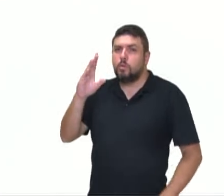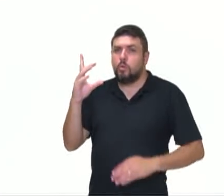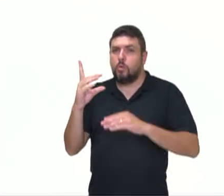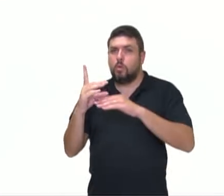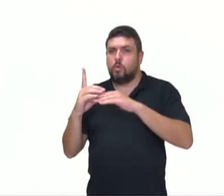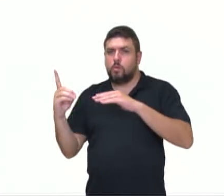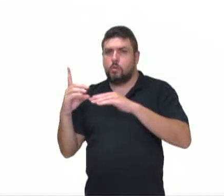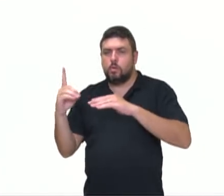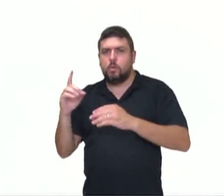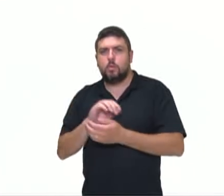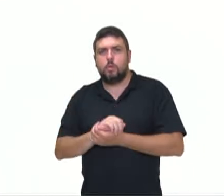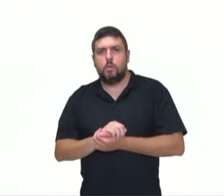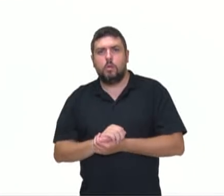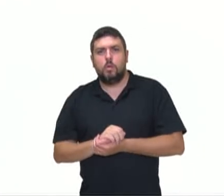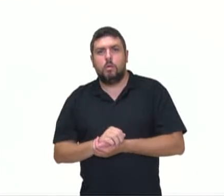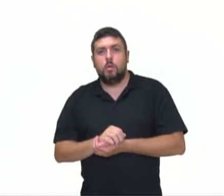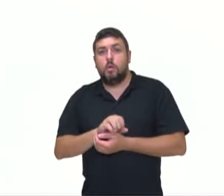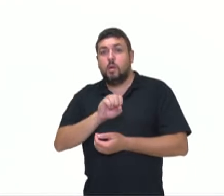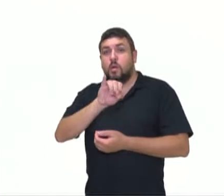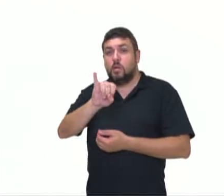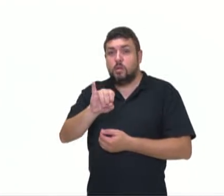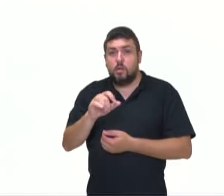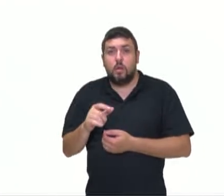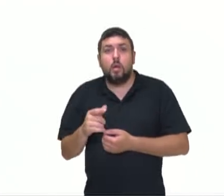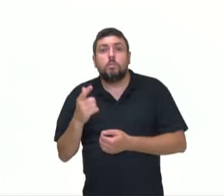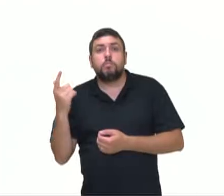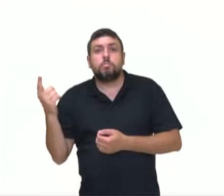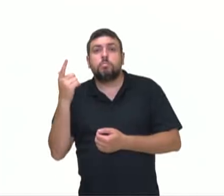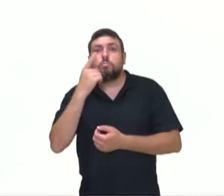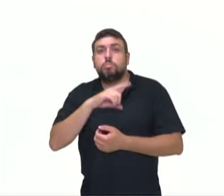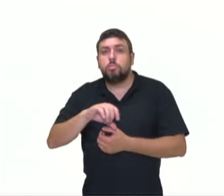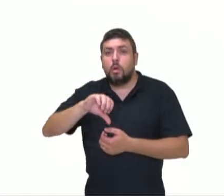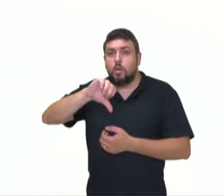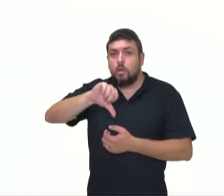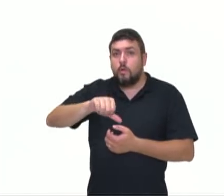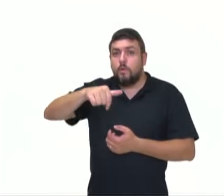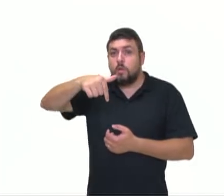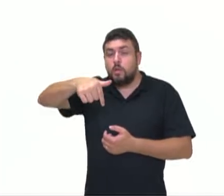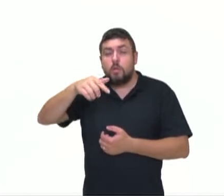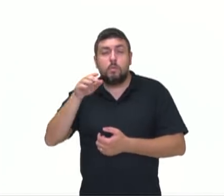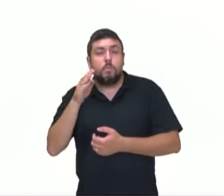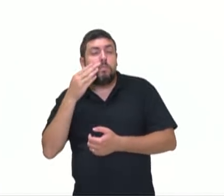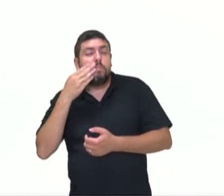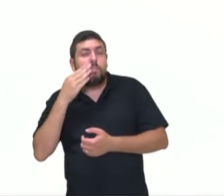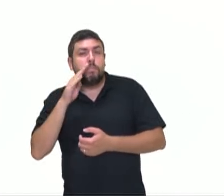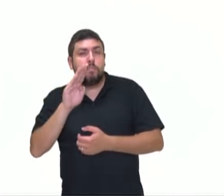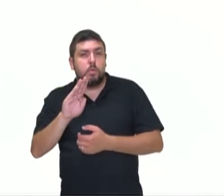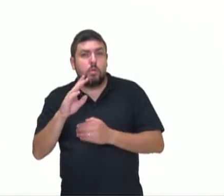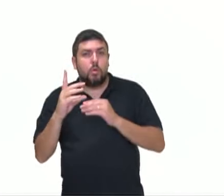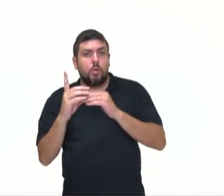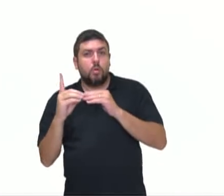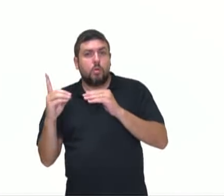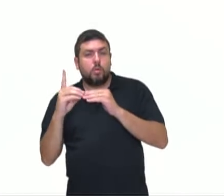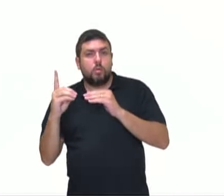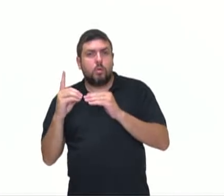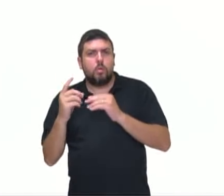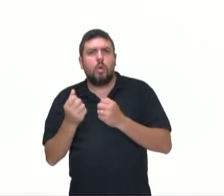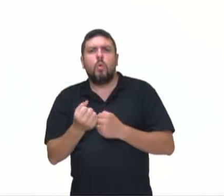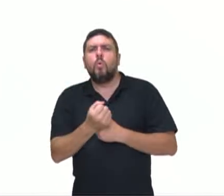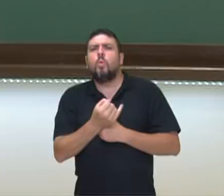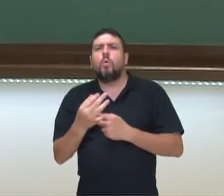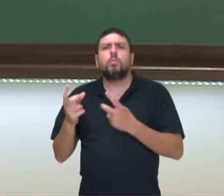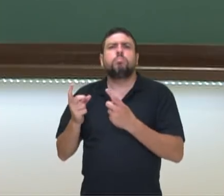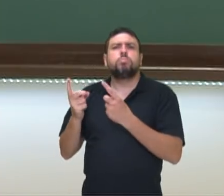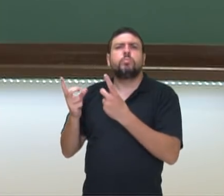importações atingiu 97 bilhões de dólares, qual foi o volume em bilhões de dólares das exportações